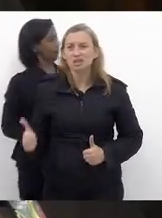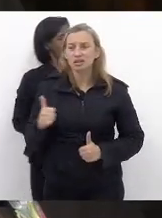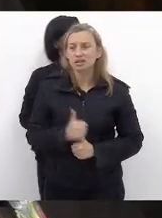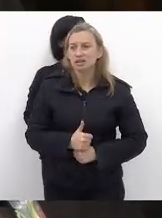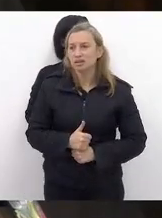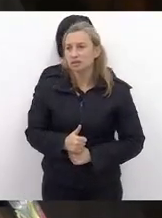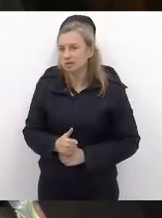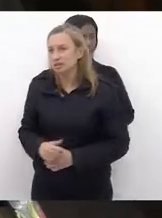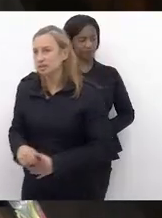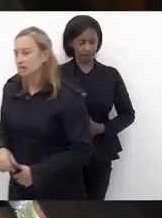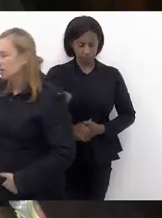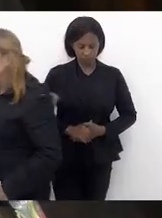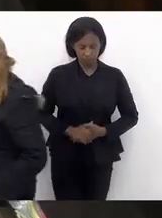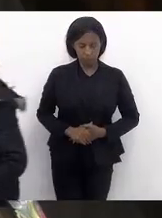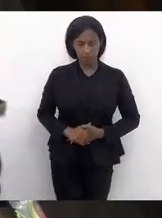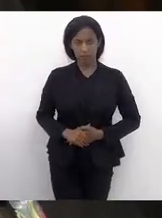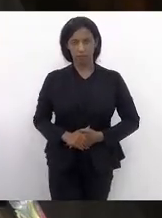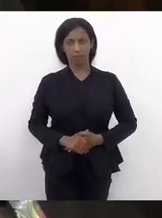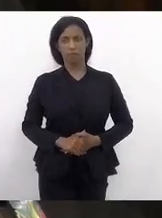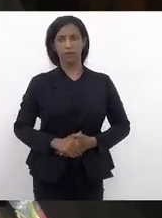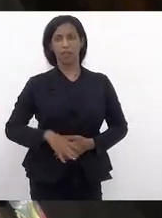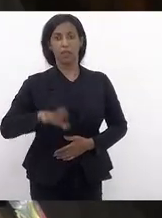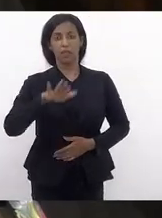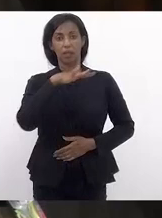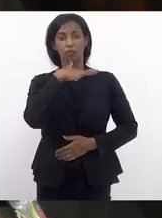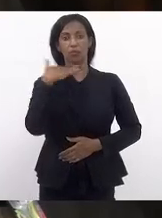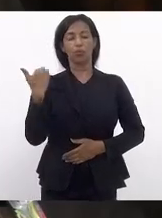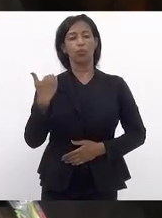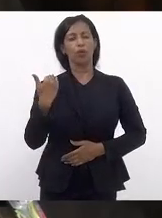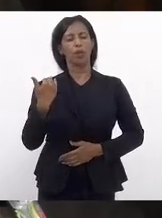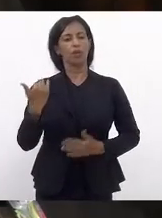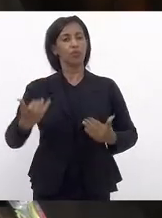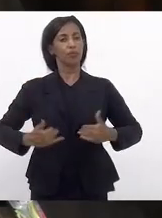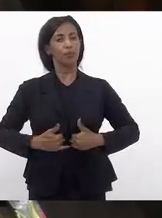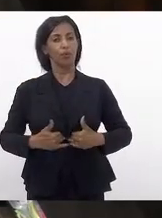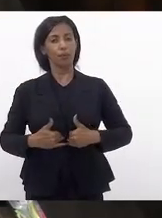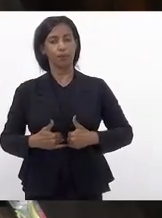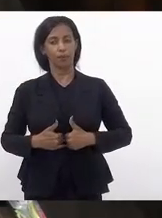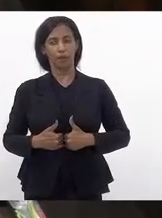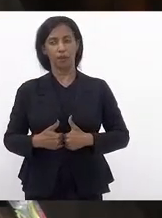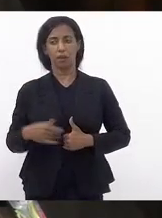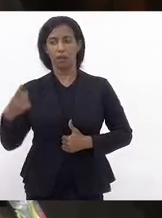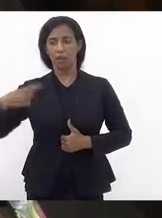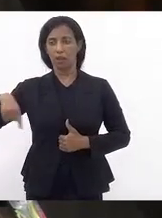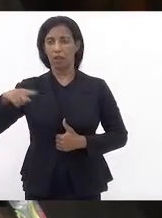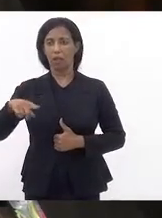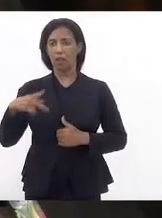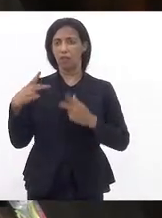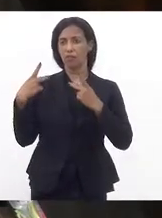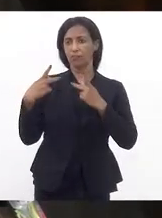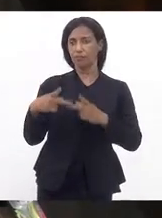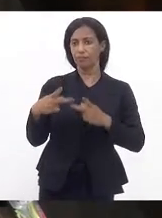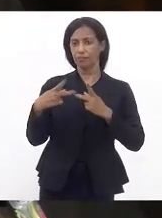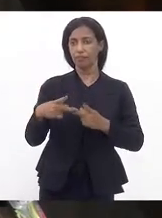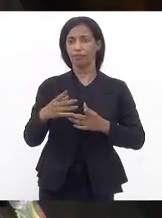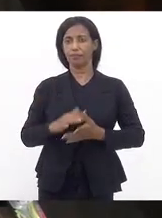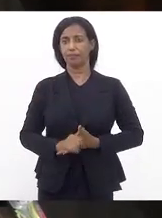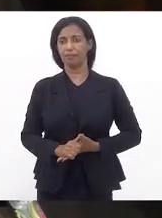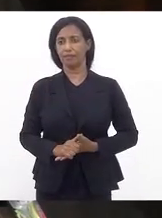os braços e ficar sem casa íamos morrer de fome Os seres pregam